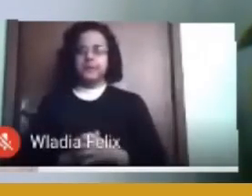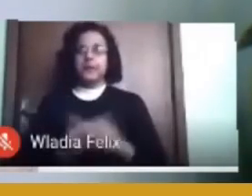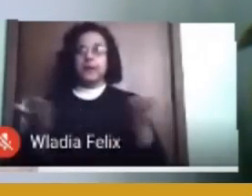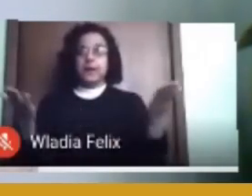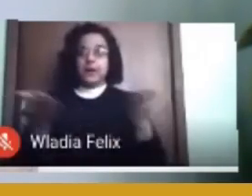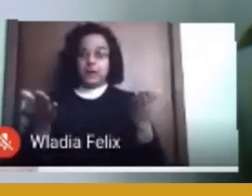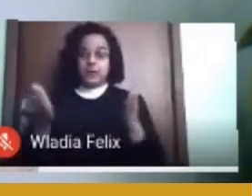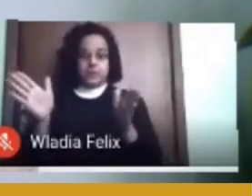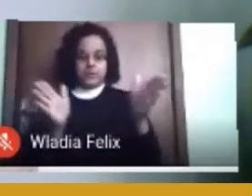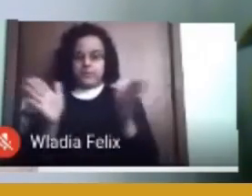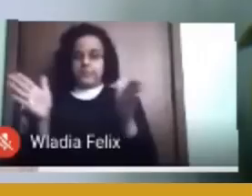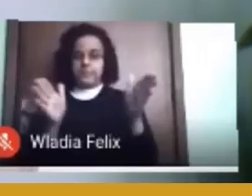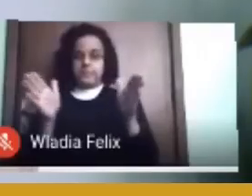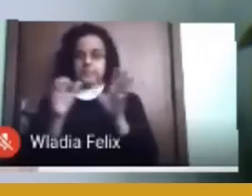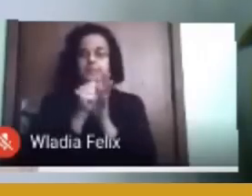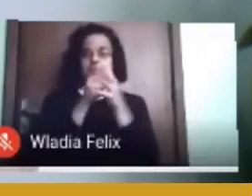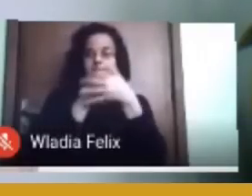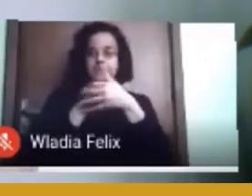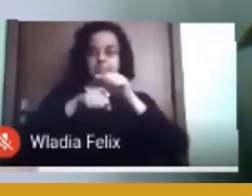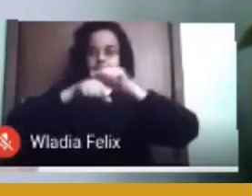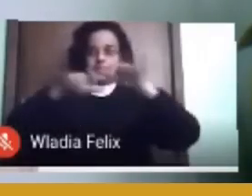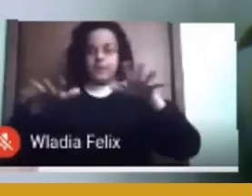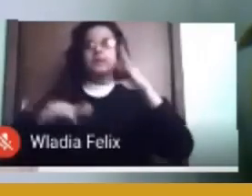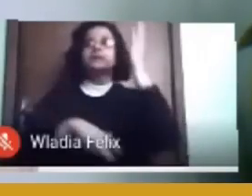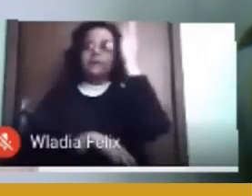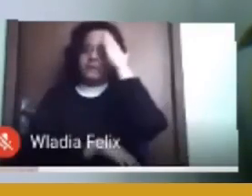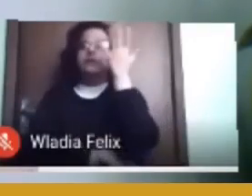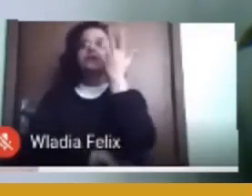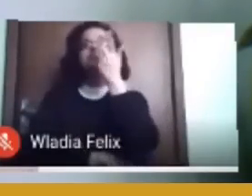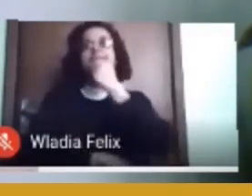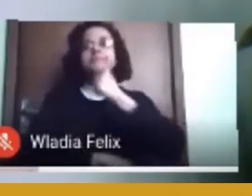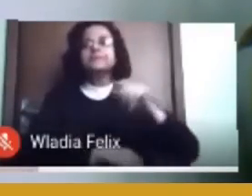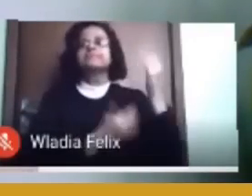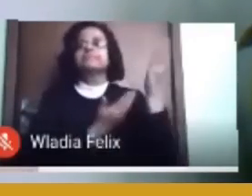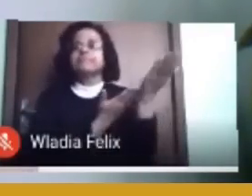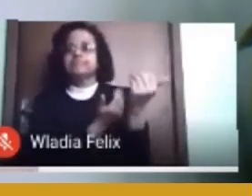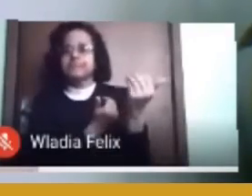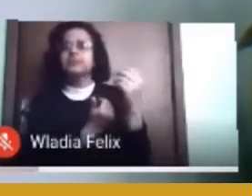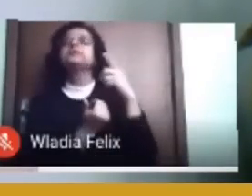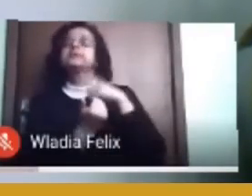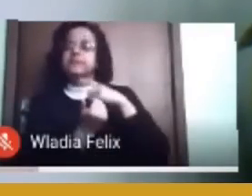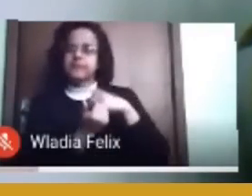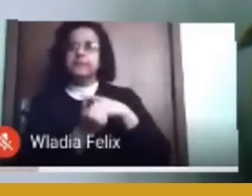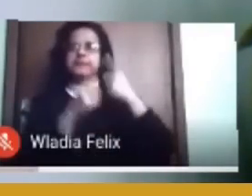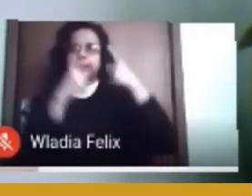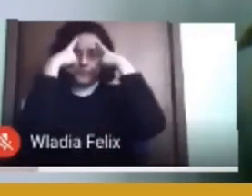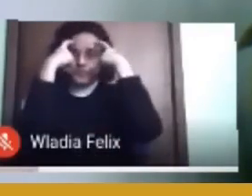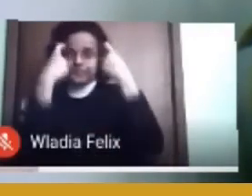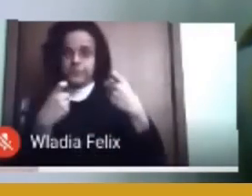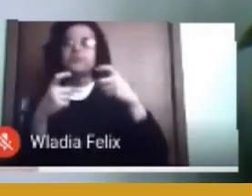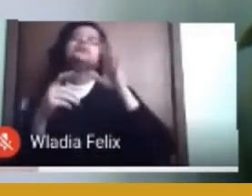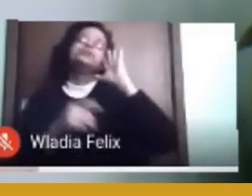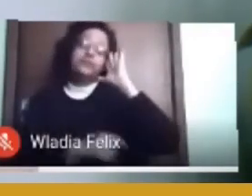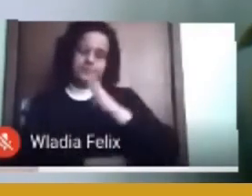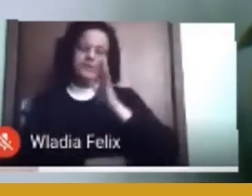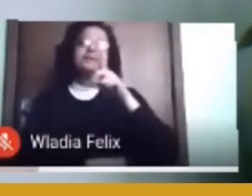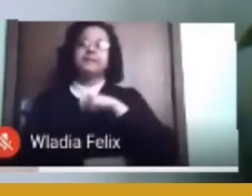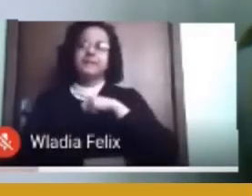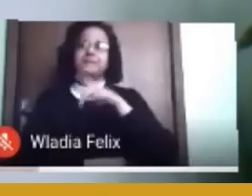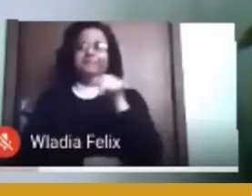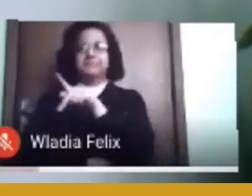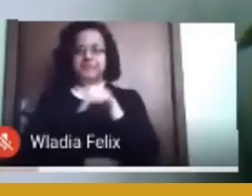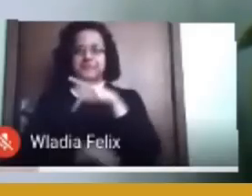de violência, e estão, como o professor bem já colocou na sua fala. Como a escola pode ajudar a combater esse problema de violência, mesmo no